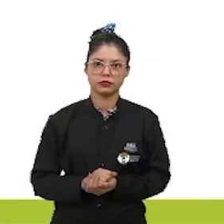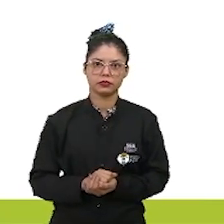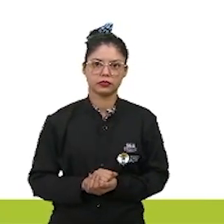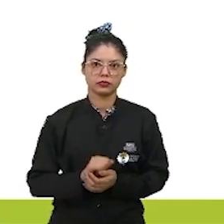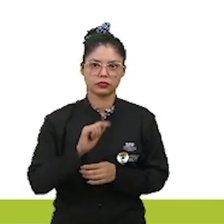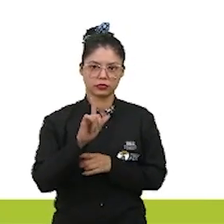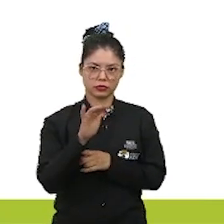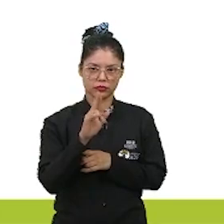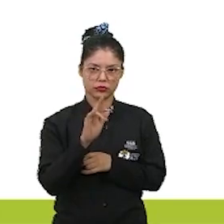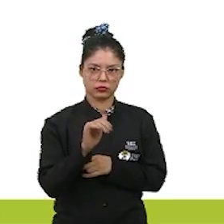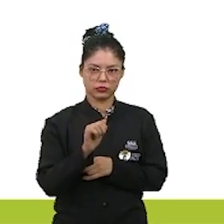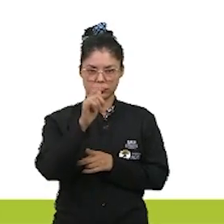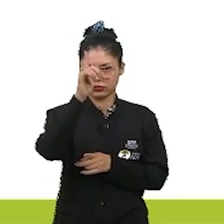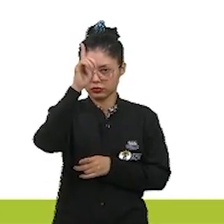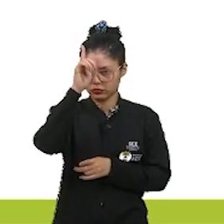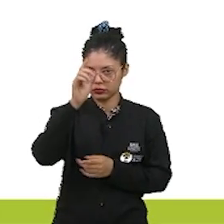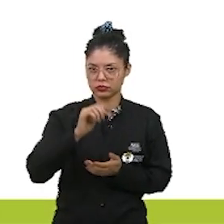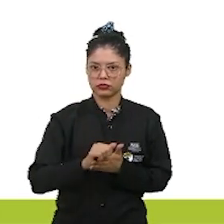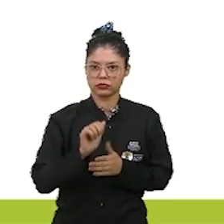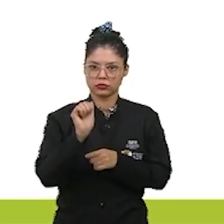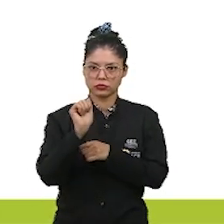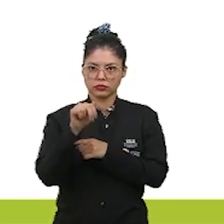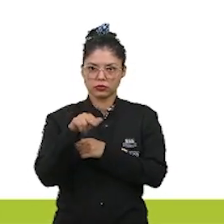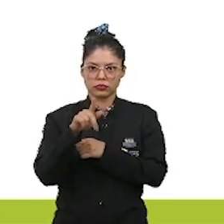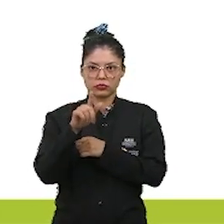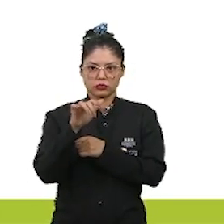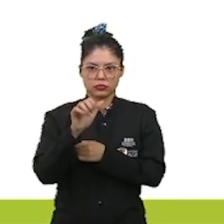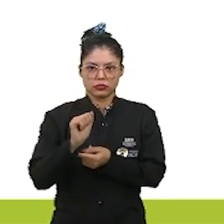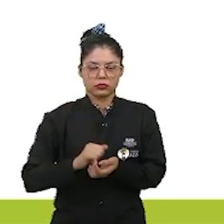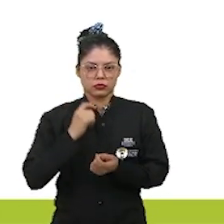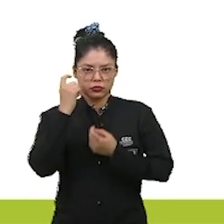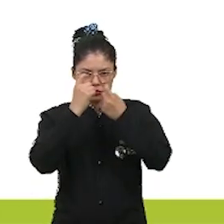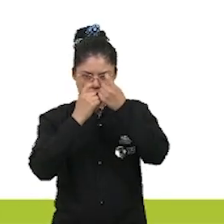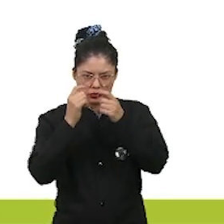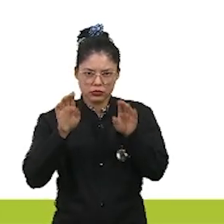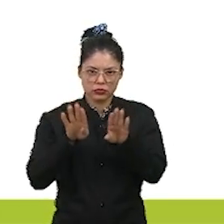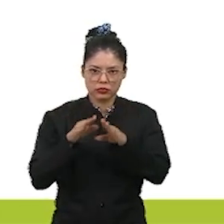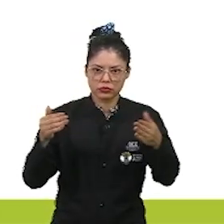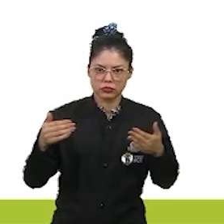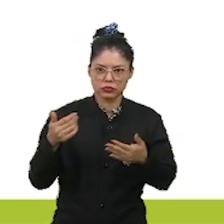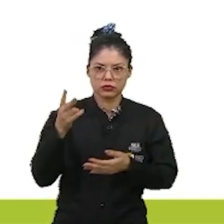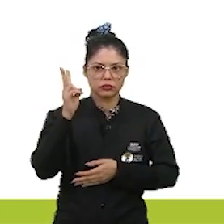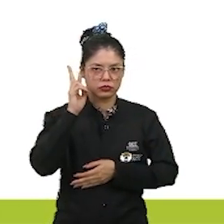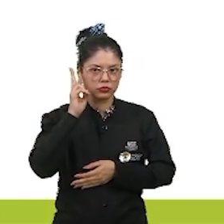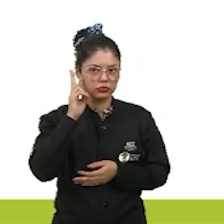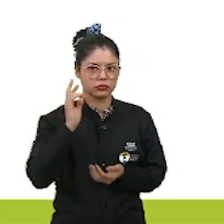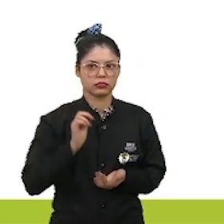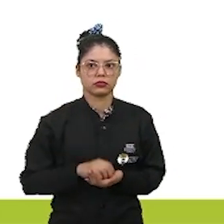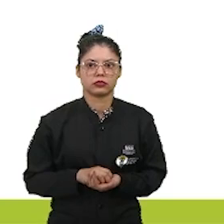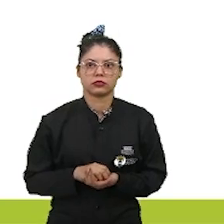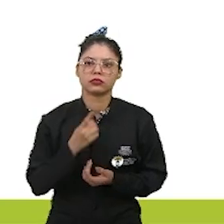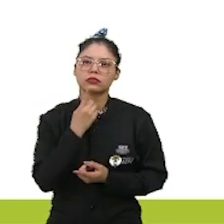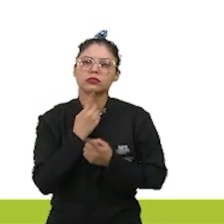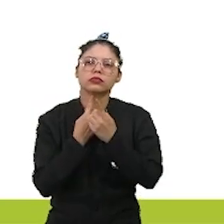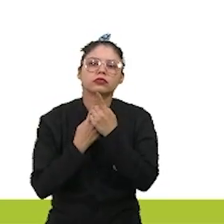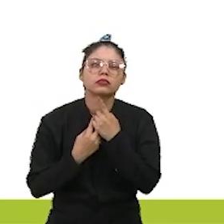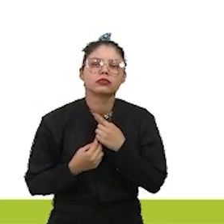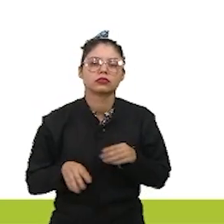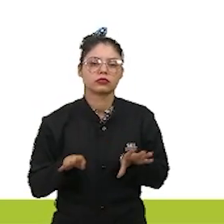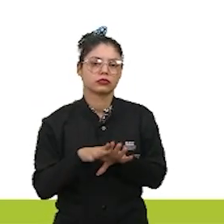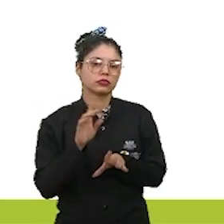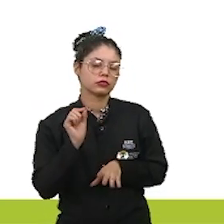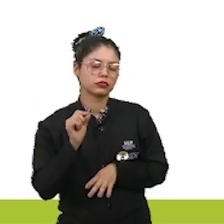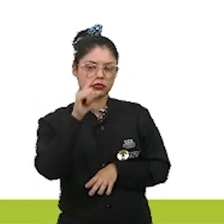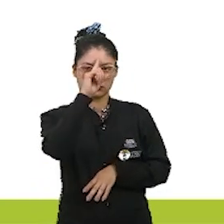A chanceler alemã Angela Merkel expressou nesta segunda-feira seu desejo